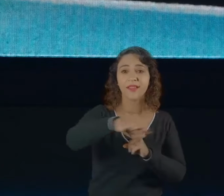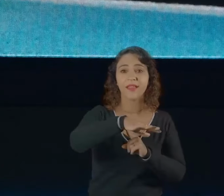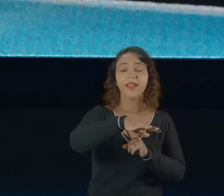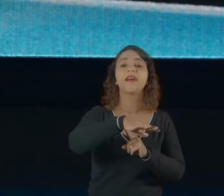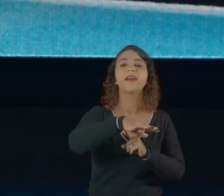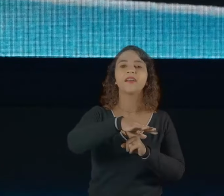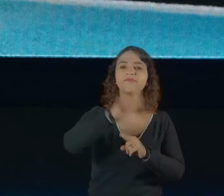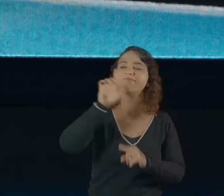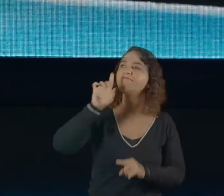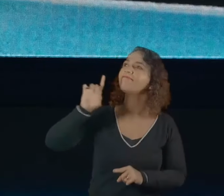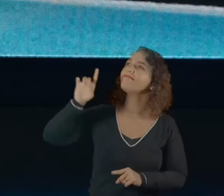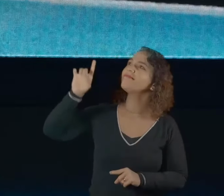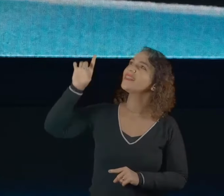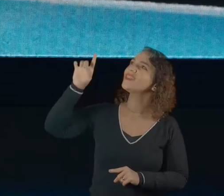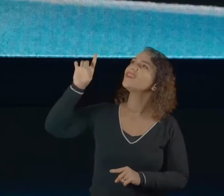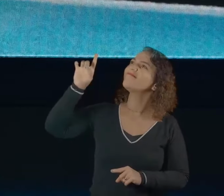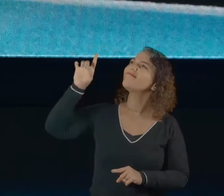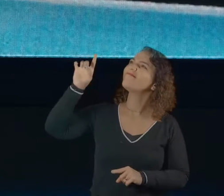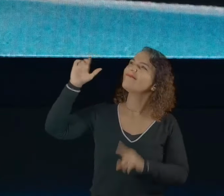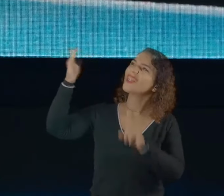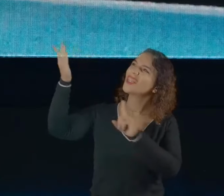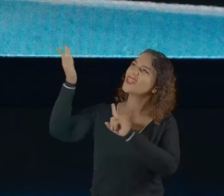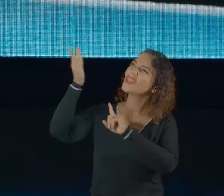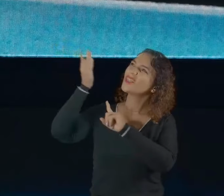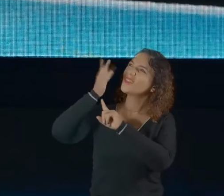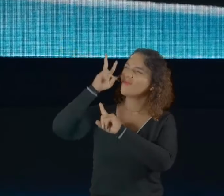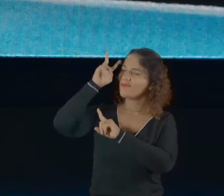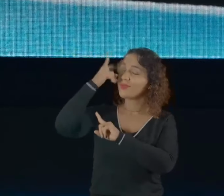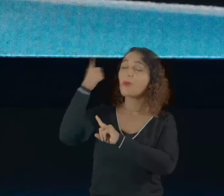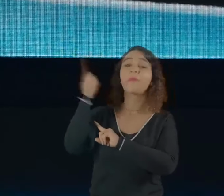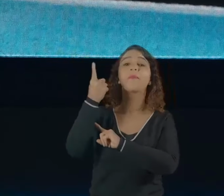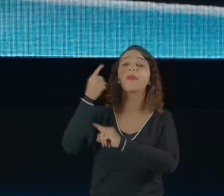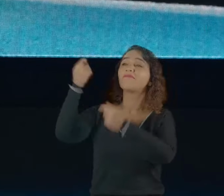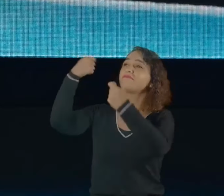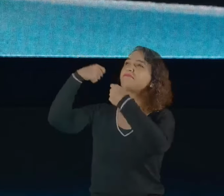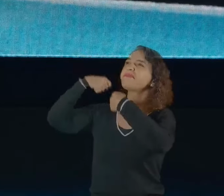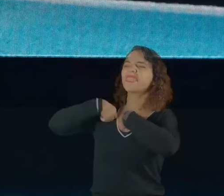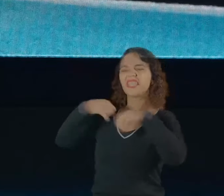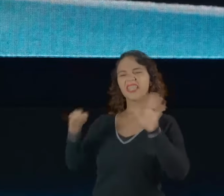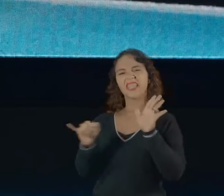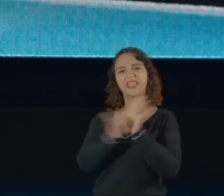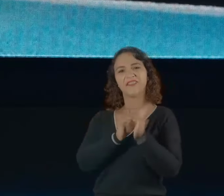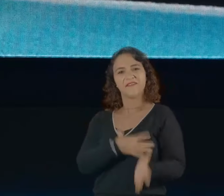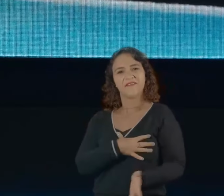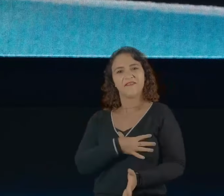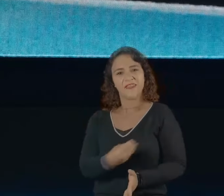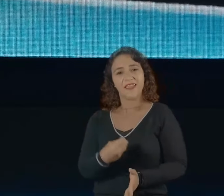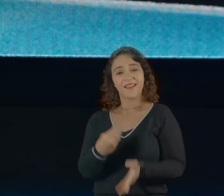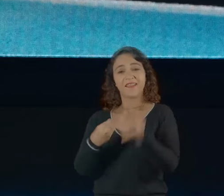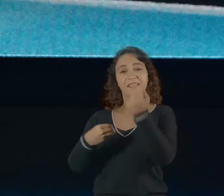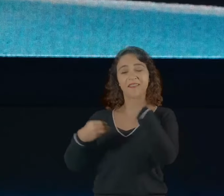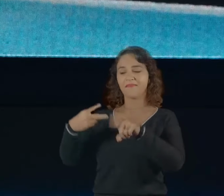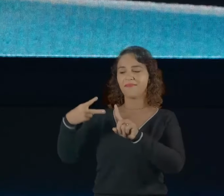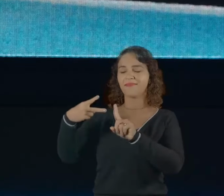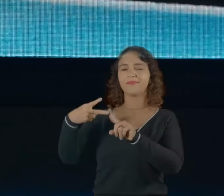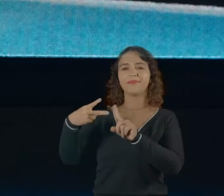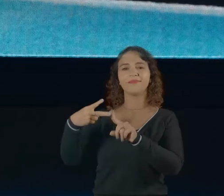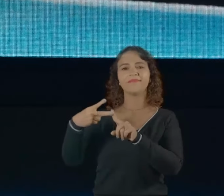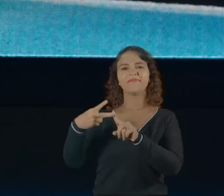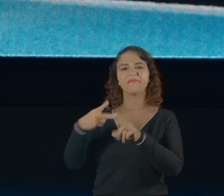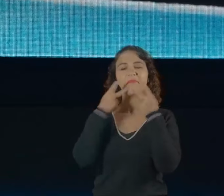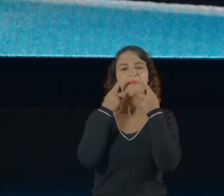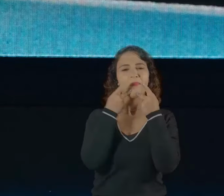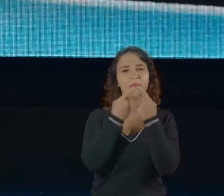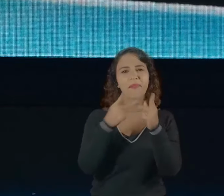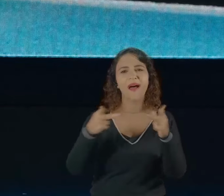o Senhor fez de mim primeiro seu filho, depois um ganhador de almas.